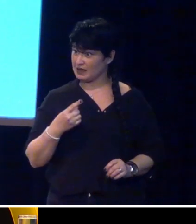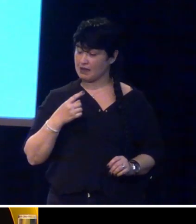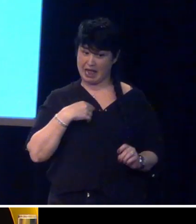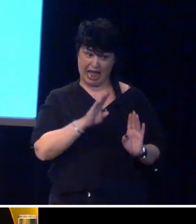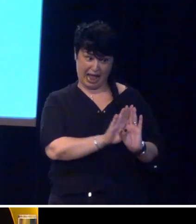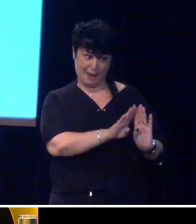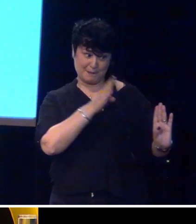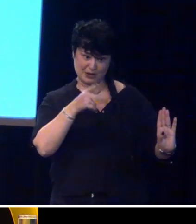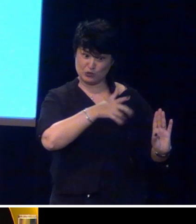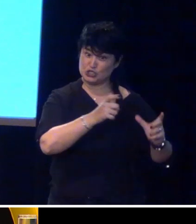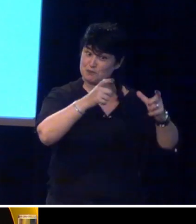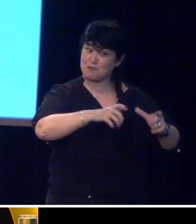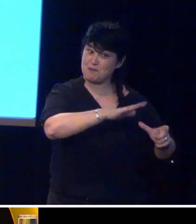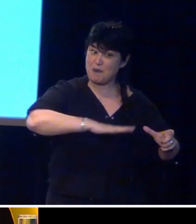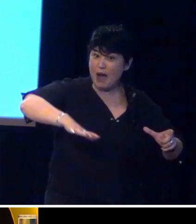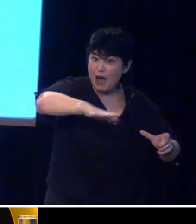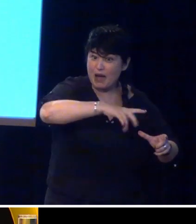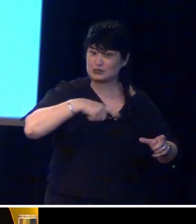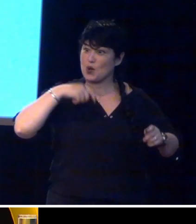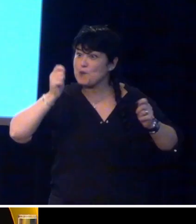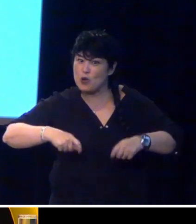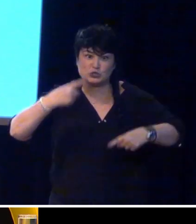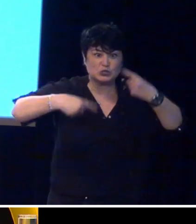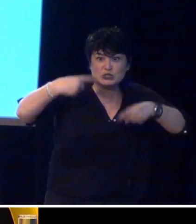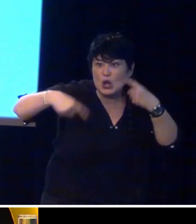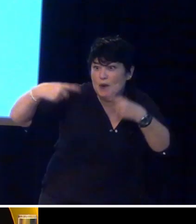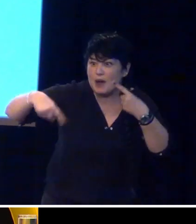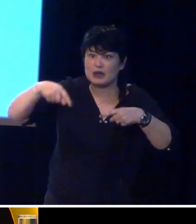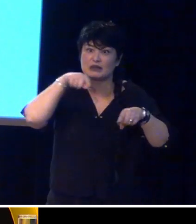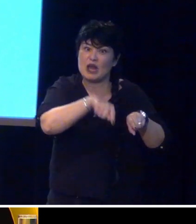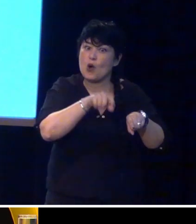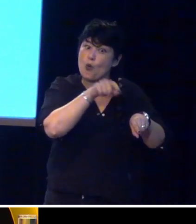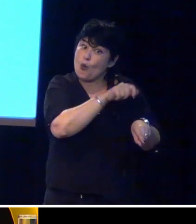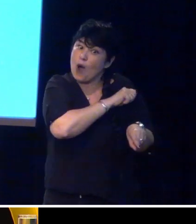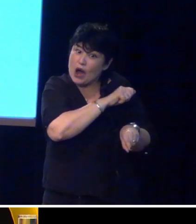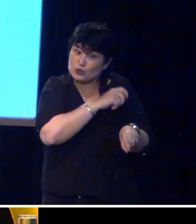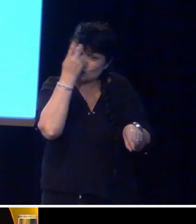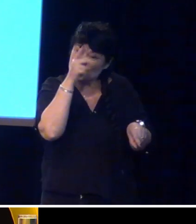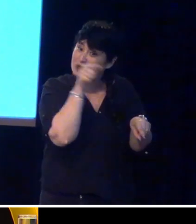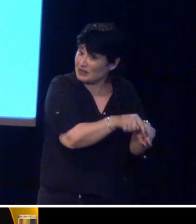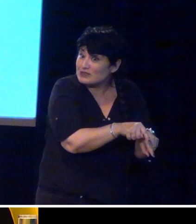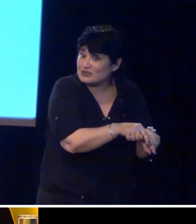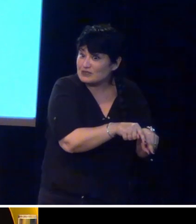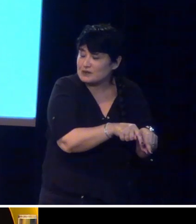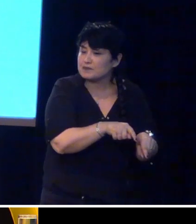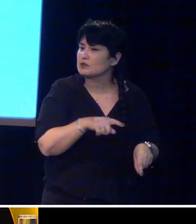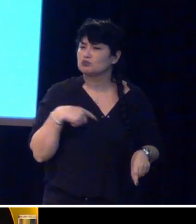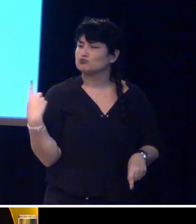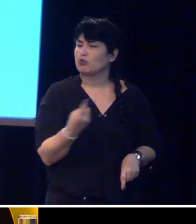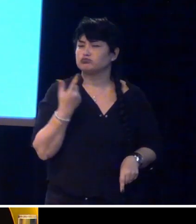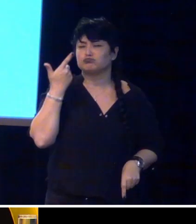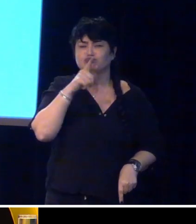abrirmos espaço para discutir, debater com o aluno essa questão, né, todos